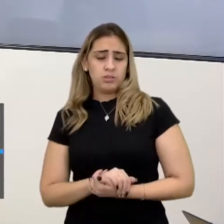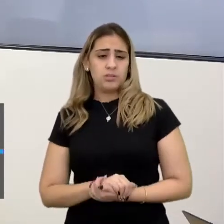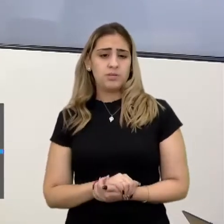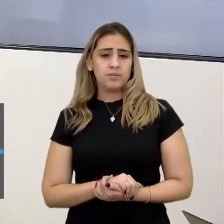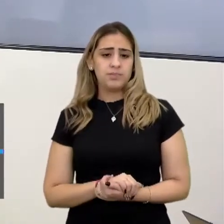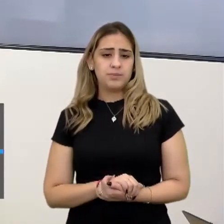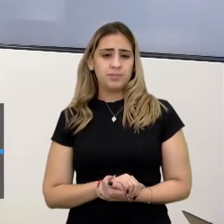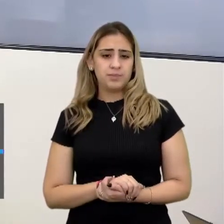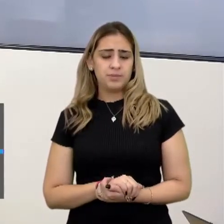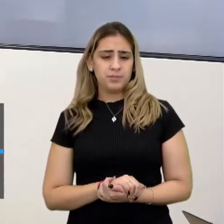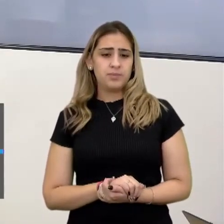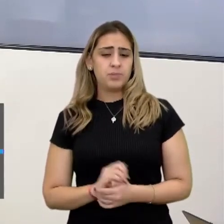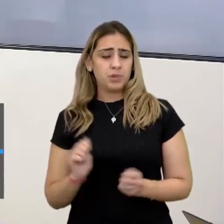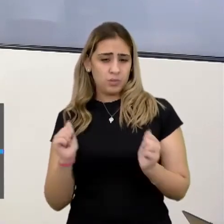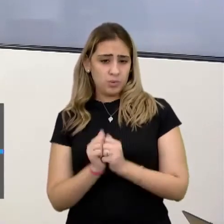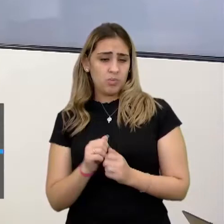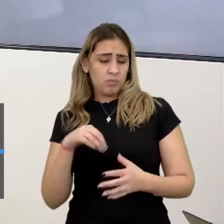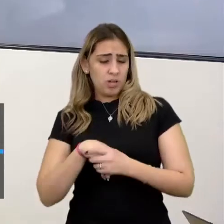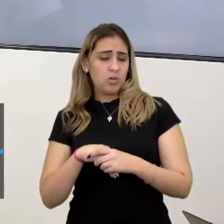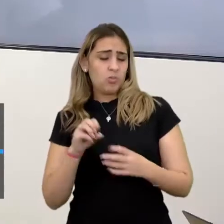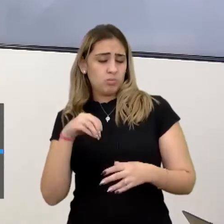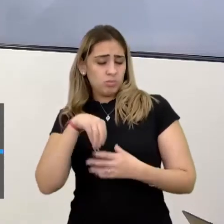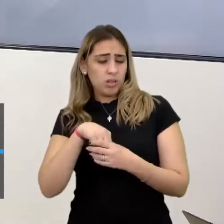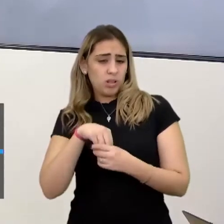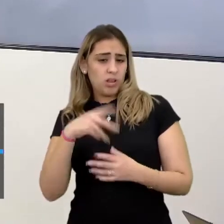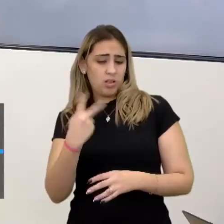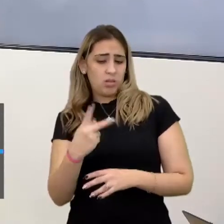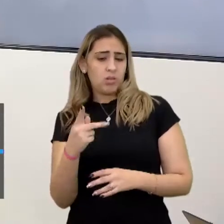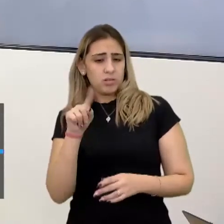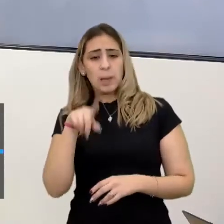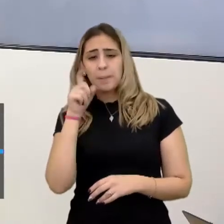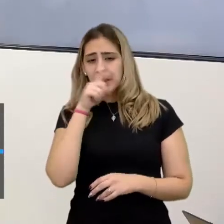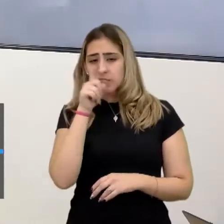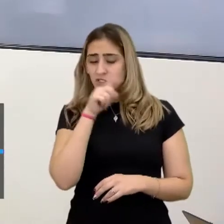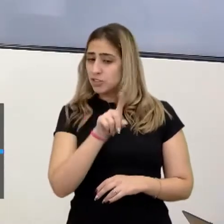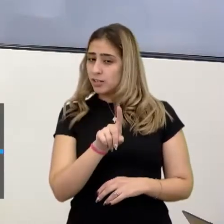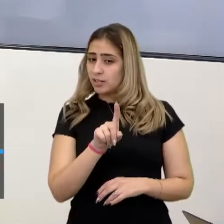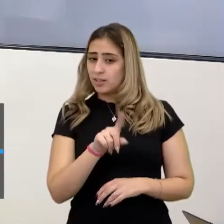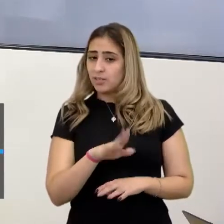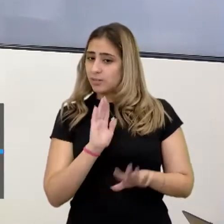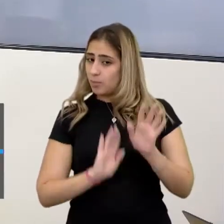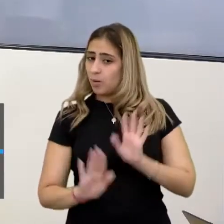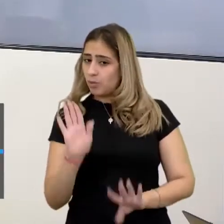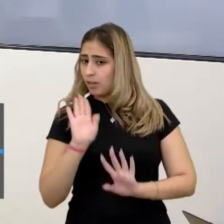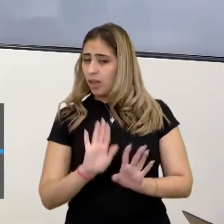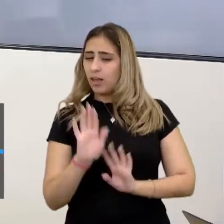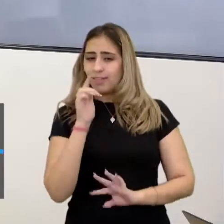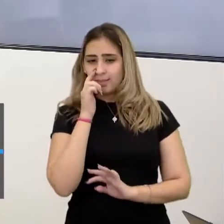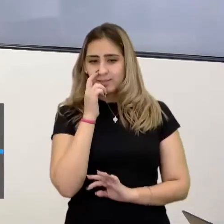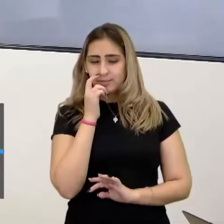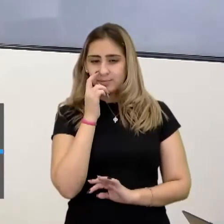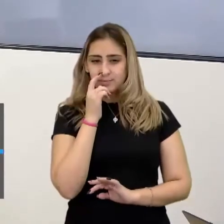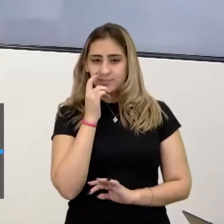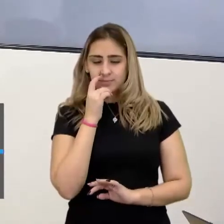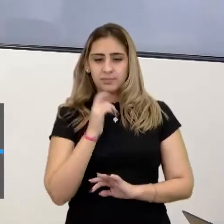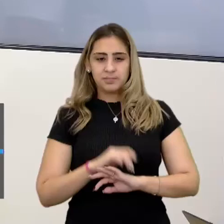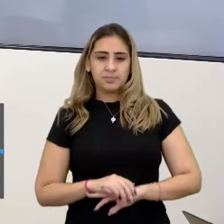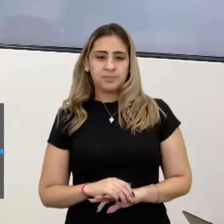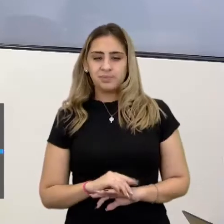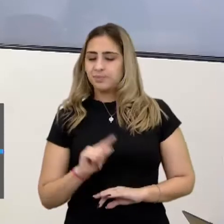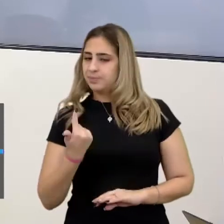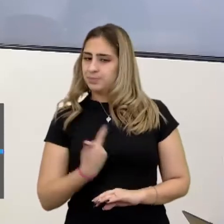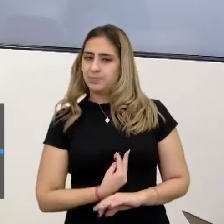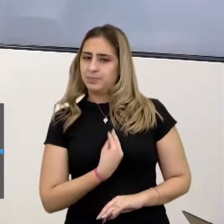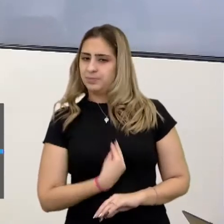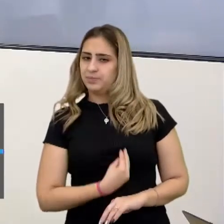com o meio externo, certo? Então, isso é fake. Então, fica ligado nisso aí, pessoal. Cuidado, hein? Na verdade, não